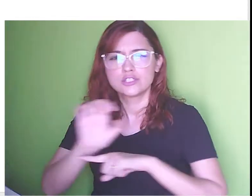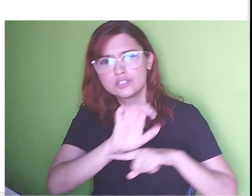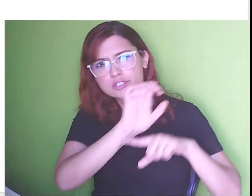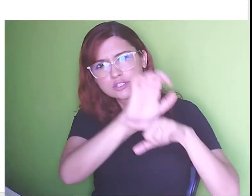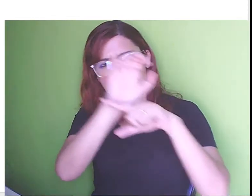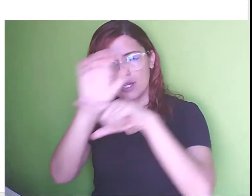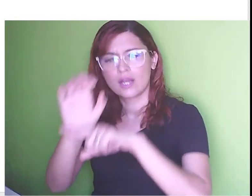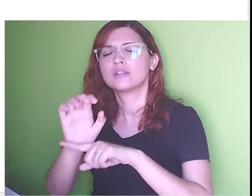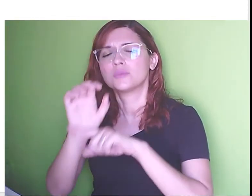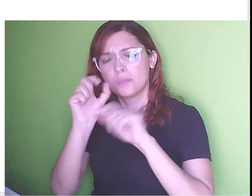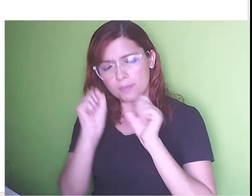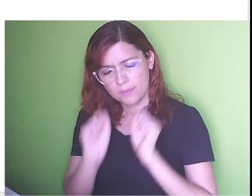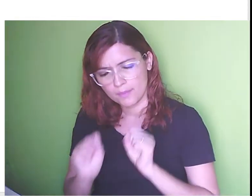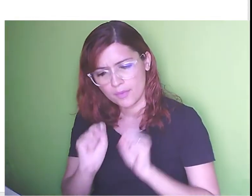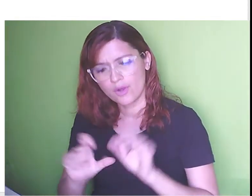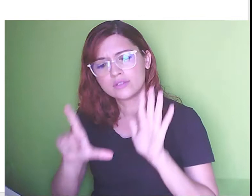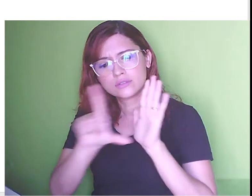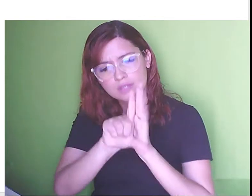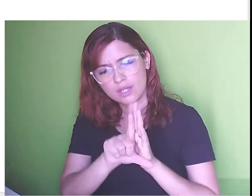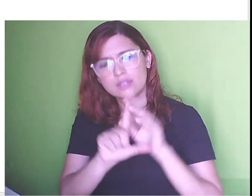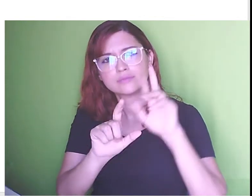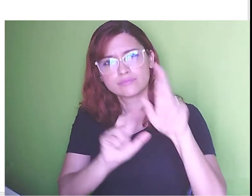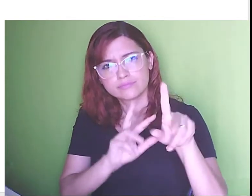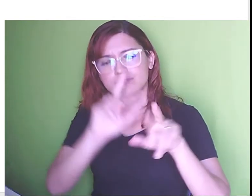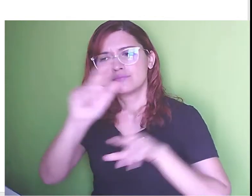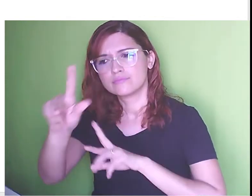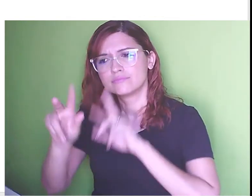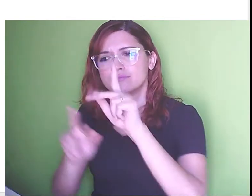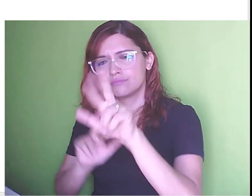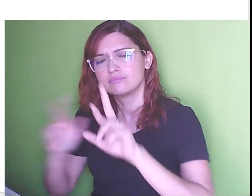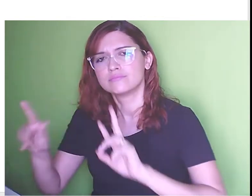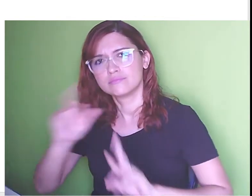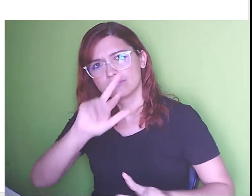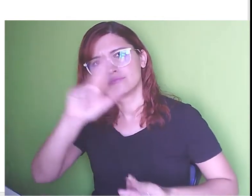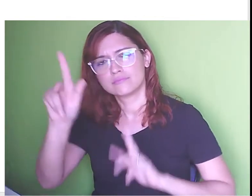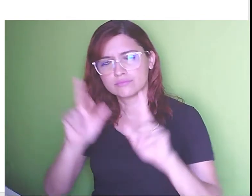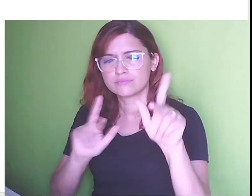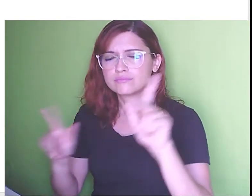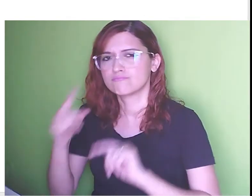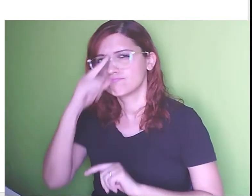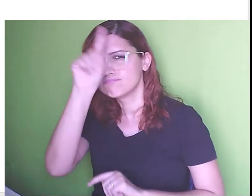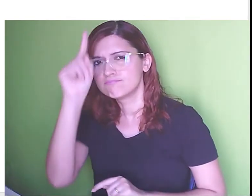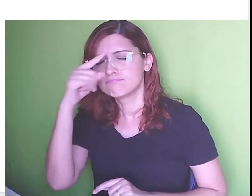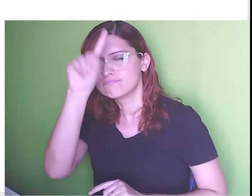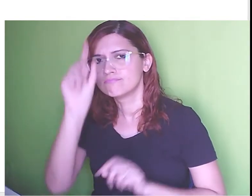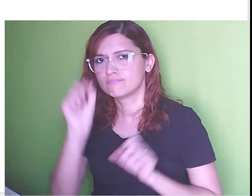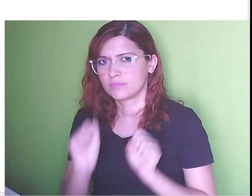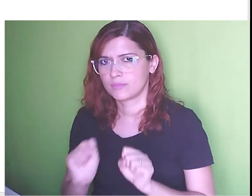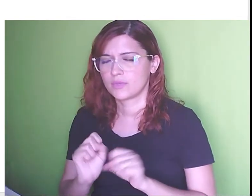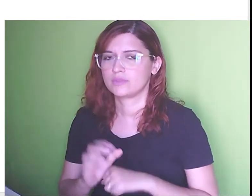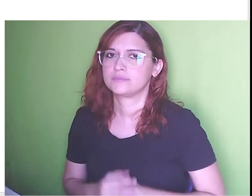e tem os estados, mas eles têm autonomia para criar leis diferentes.